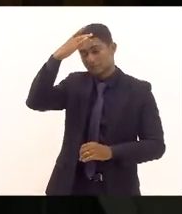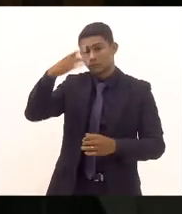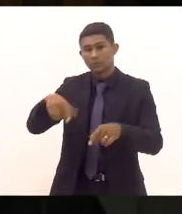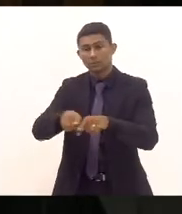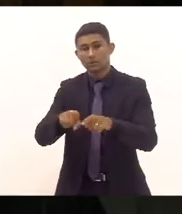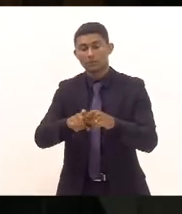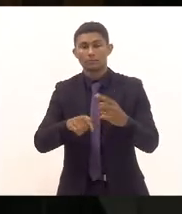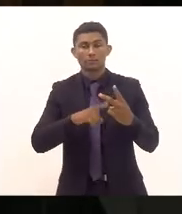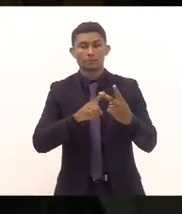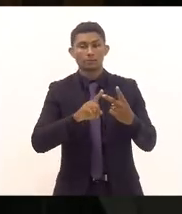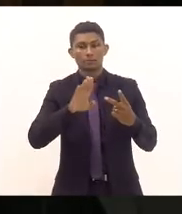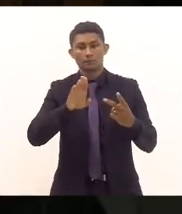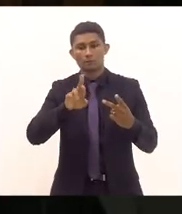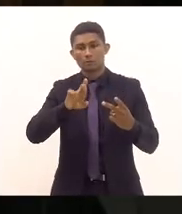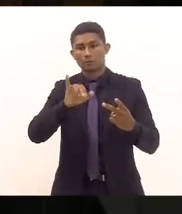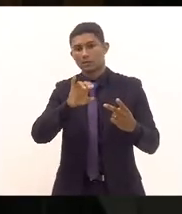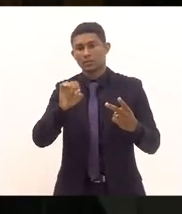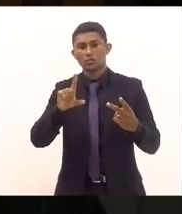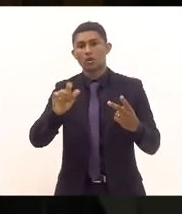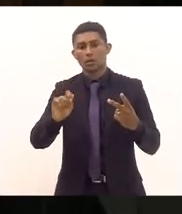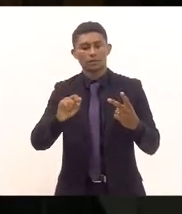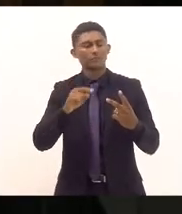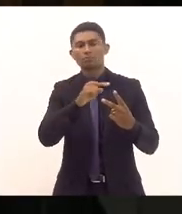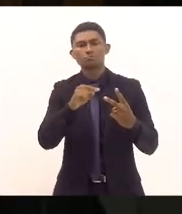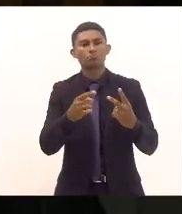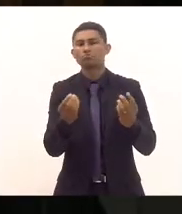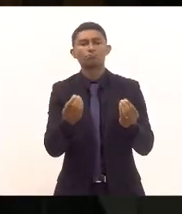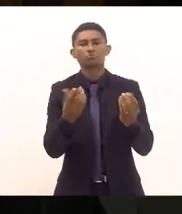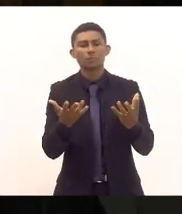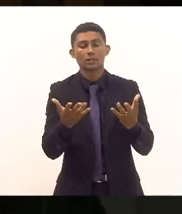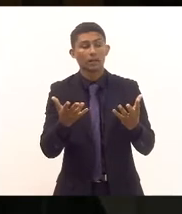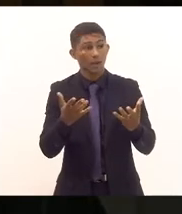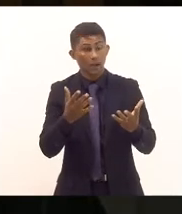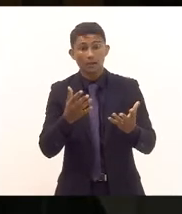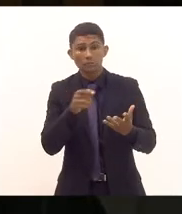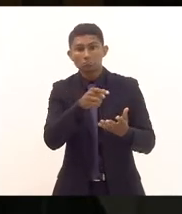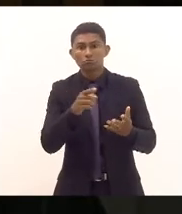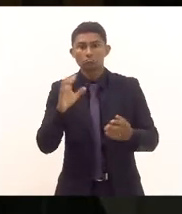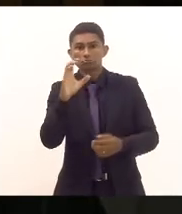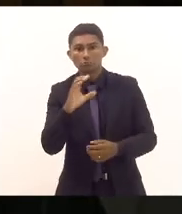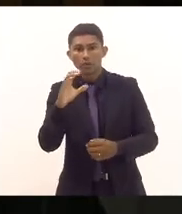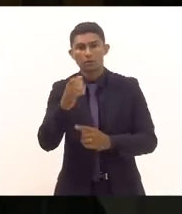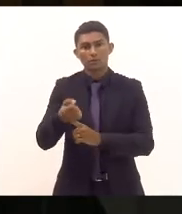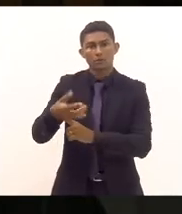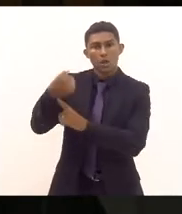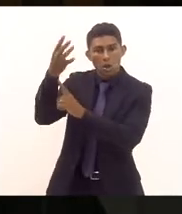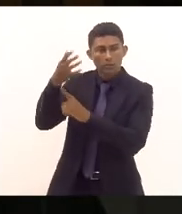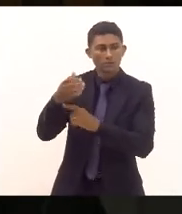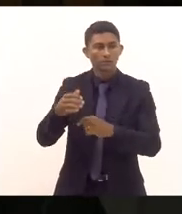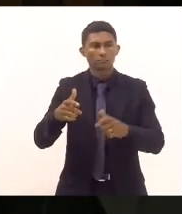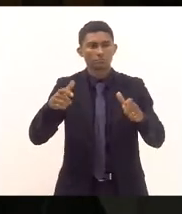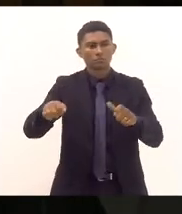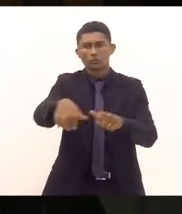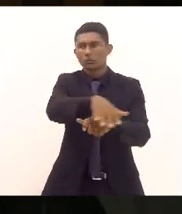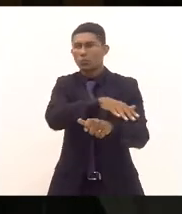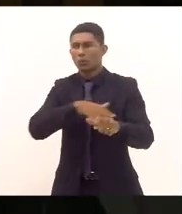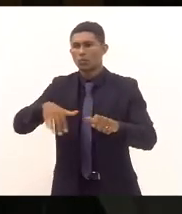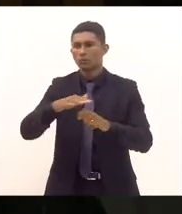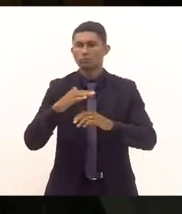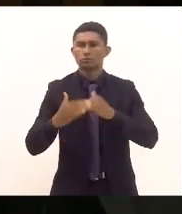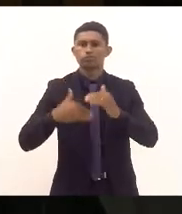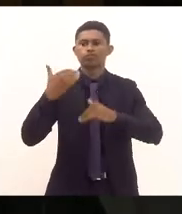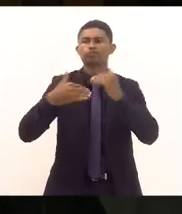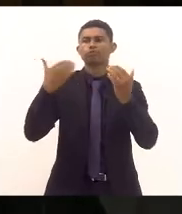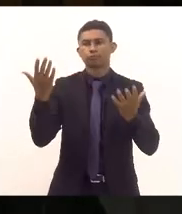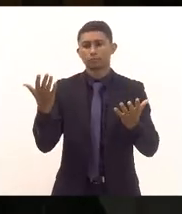para levar a Ciência Tecnologia e impulsionando o desenvolvimento para toda região norte e Noroeste do Estado